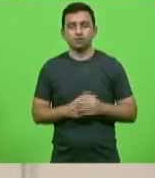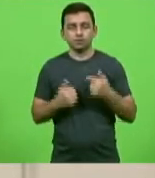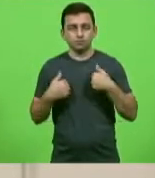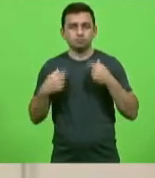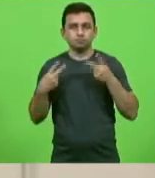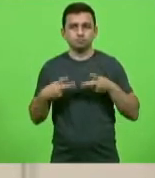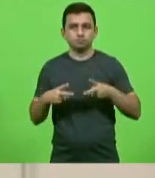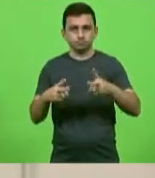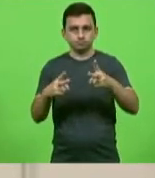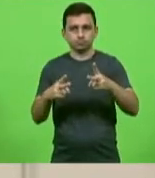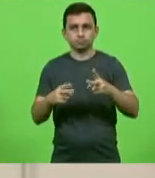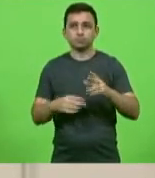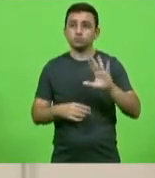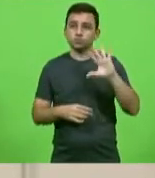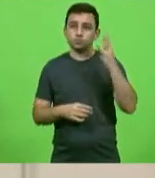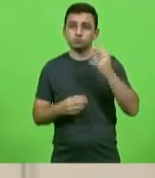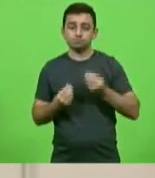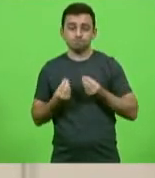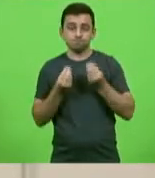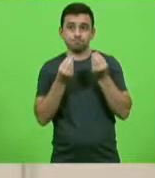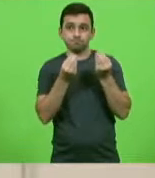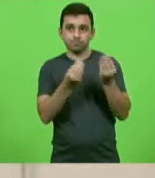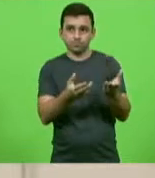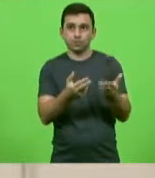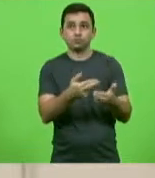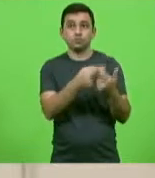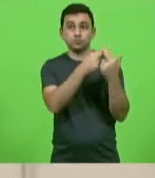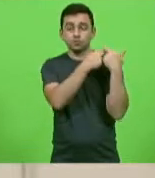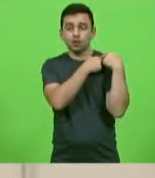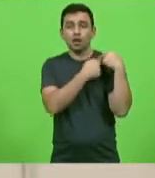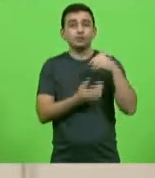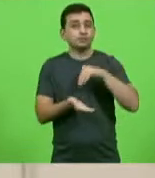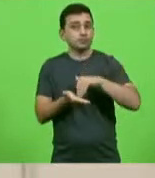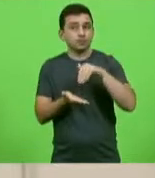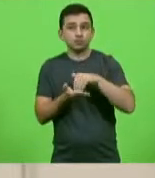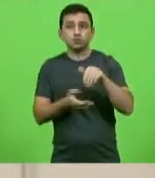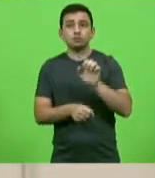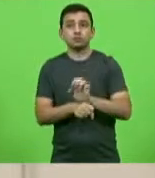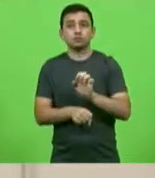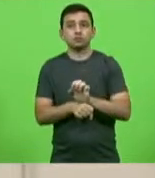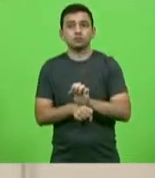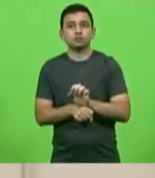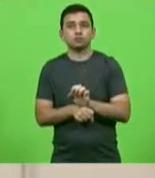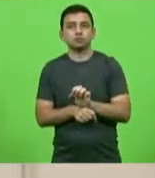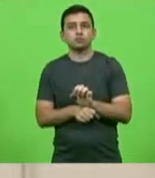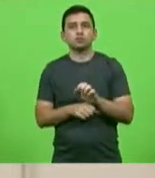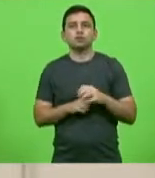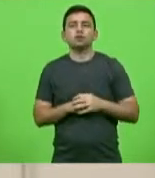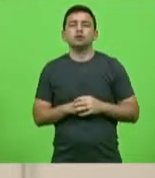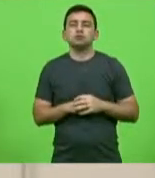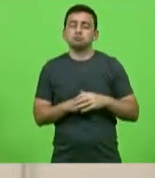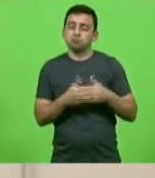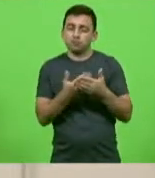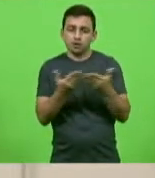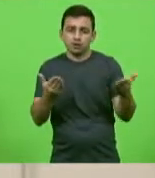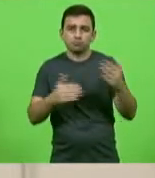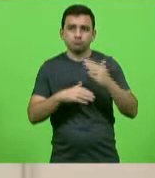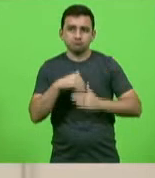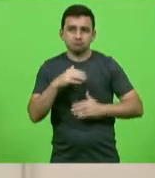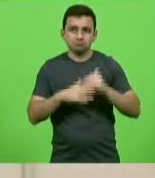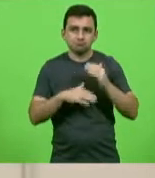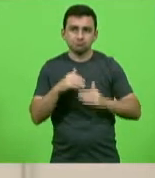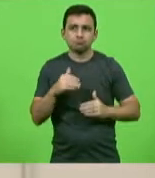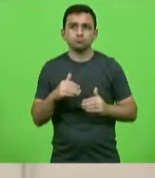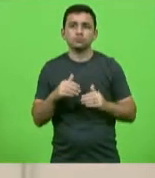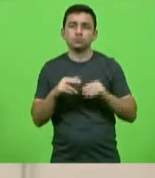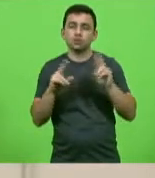prossigo, houve a delegação legal desse poder aos secretários de Estado, no âmbito de sua competência, em razão